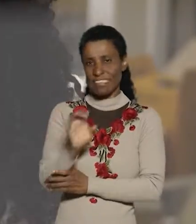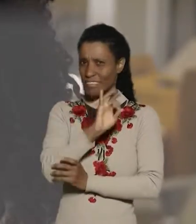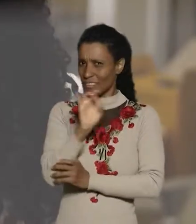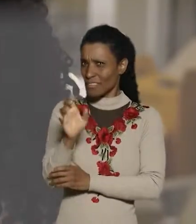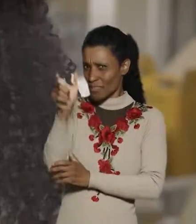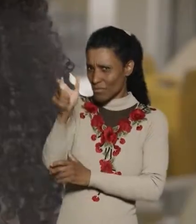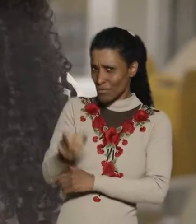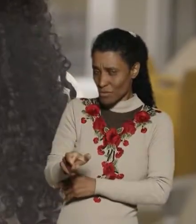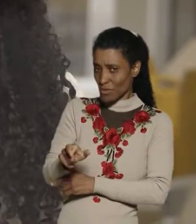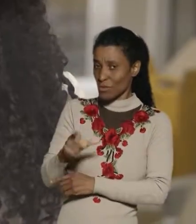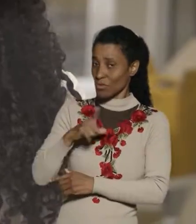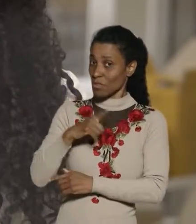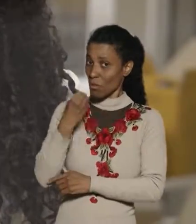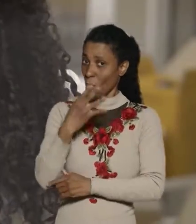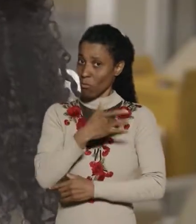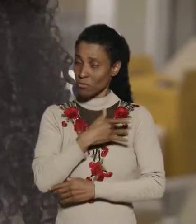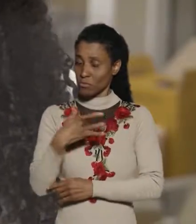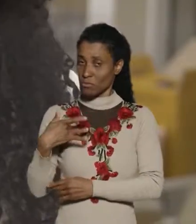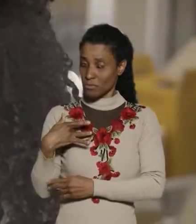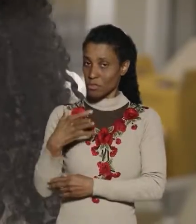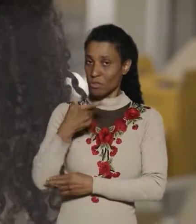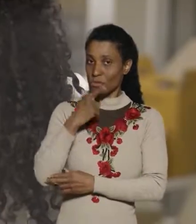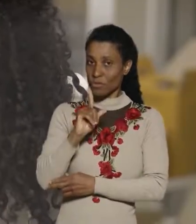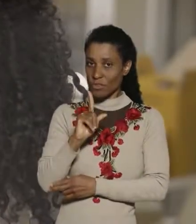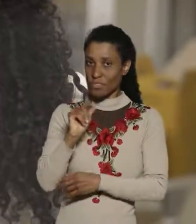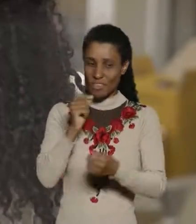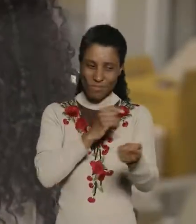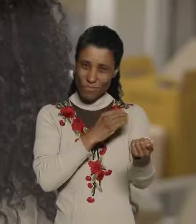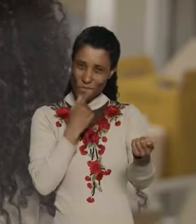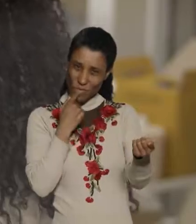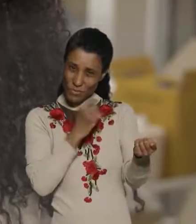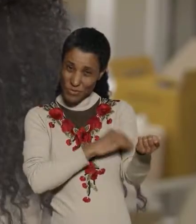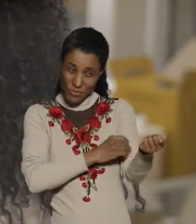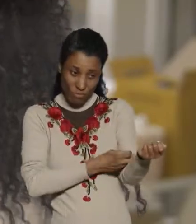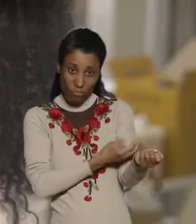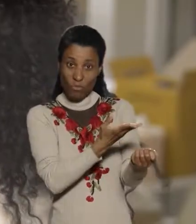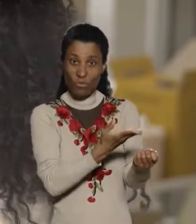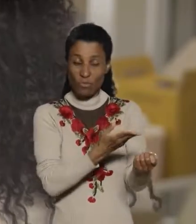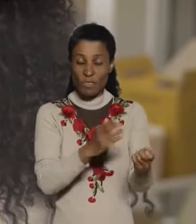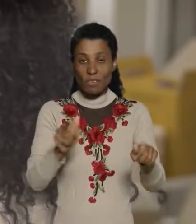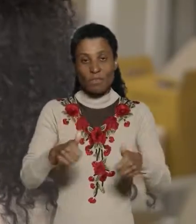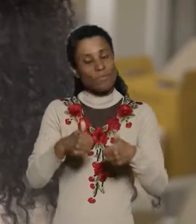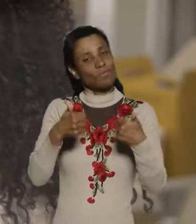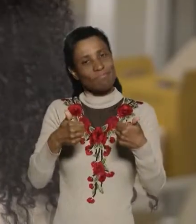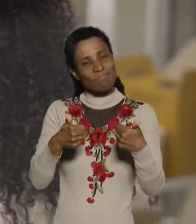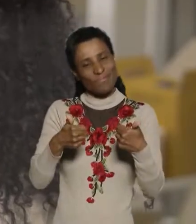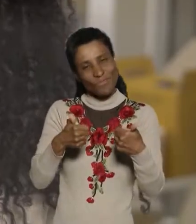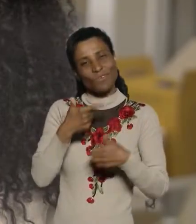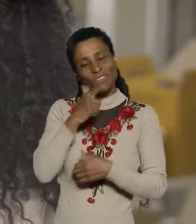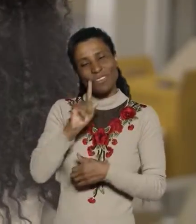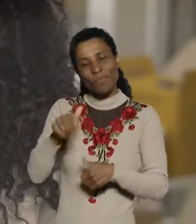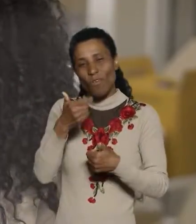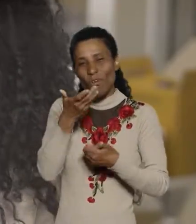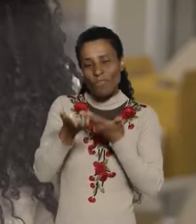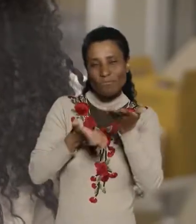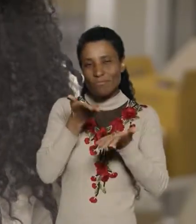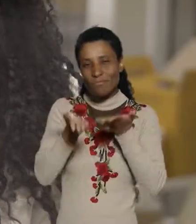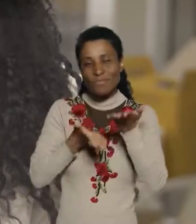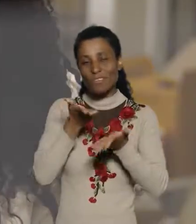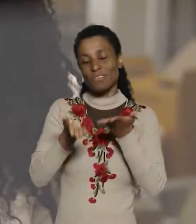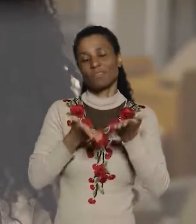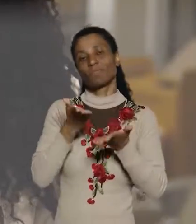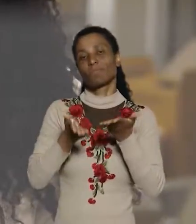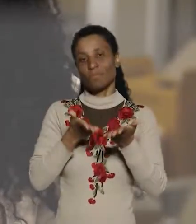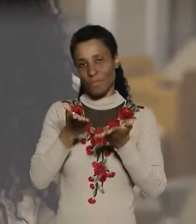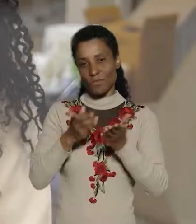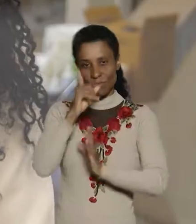pessoa saudável pudesse realizar uma doação ao ano, nós estaríamos em níveis adequados e atendendo plenamente a